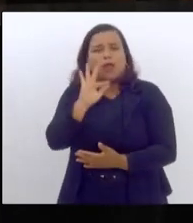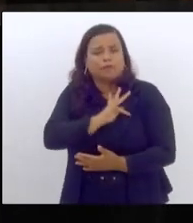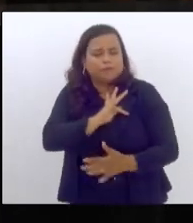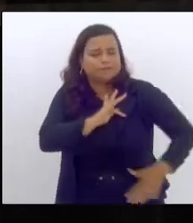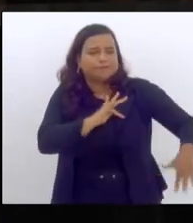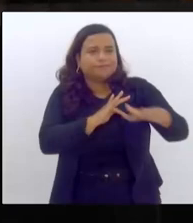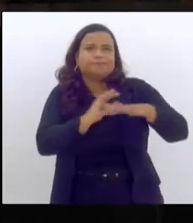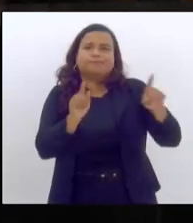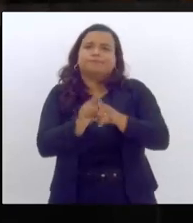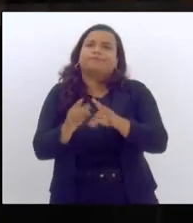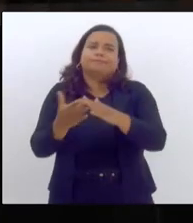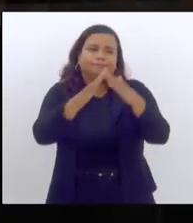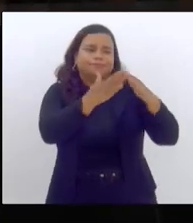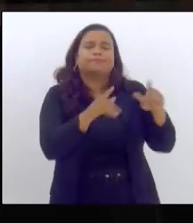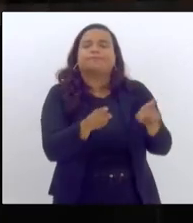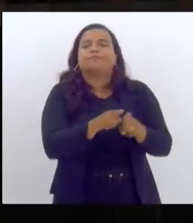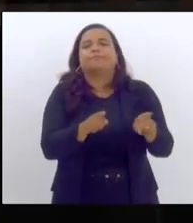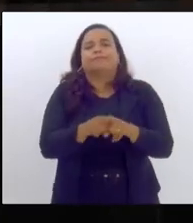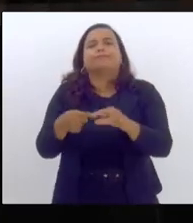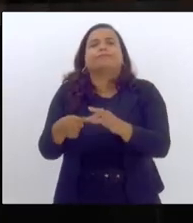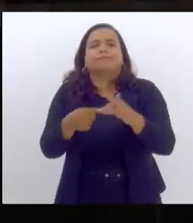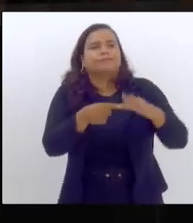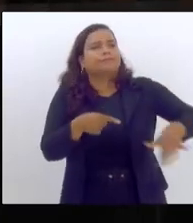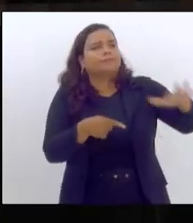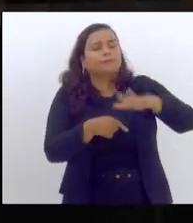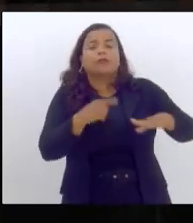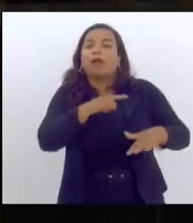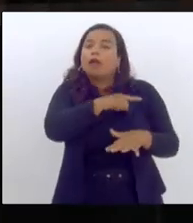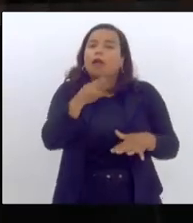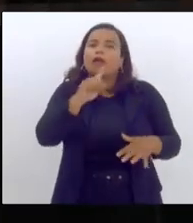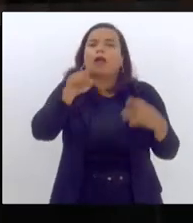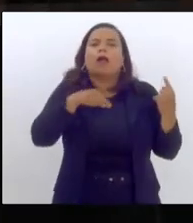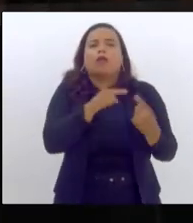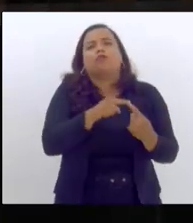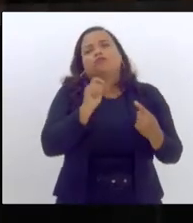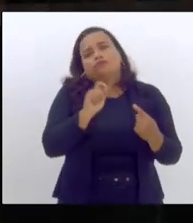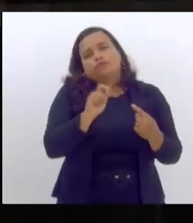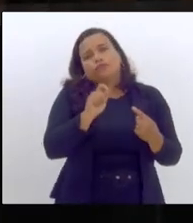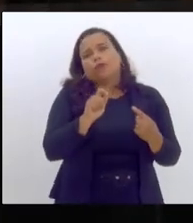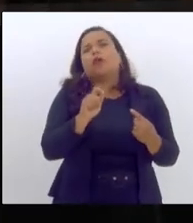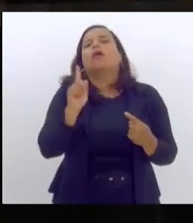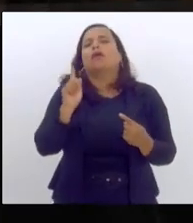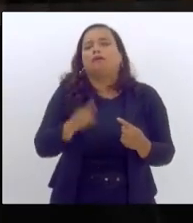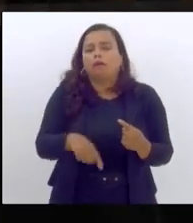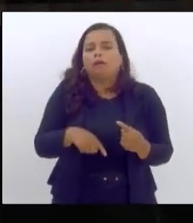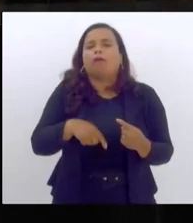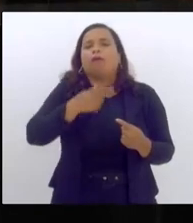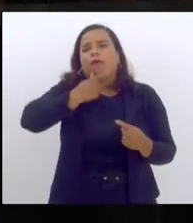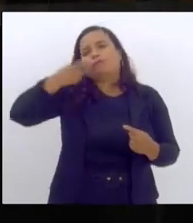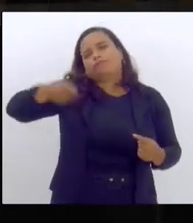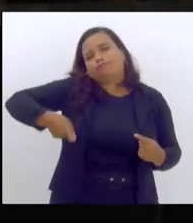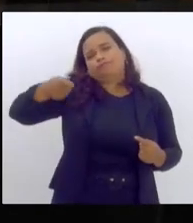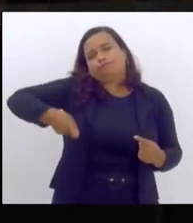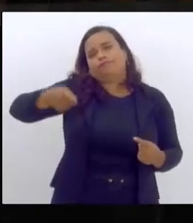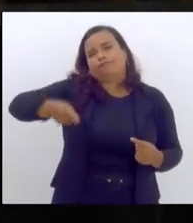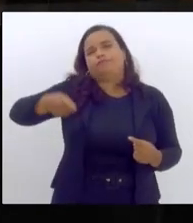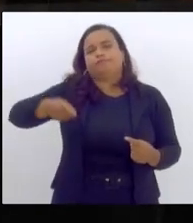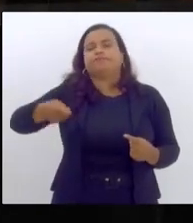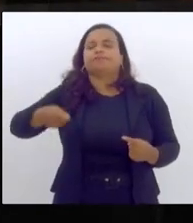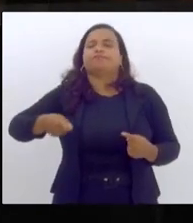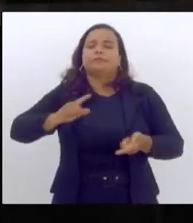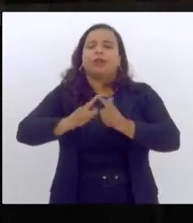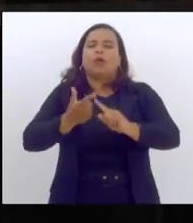nas favelas e periferias, são alvos de uma lógica que é patriarcal, ou seja, esse homem achando